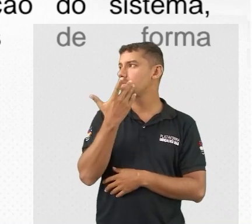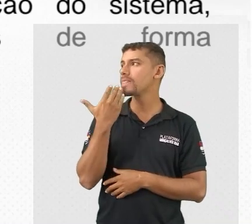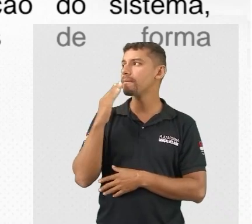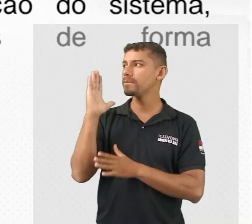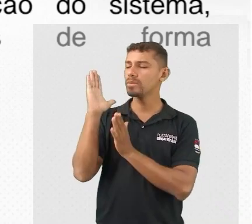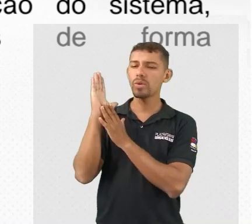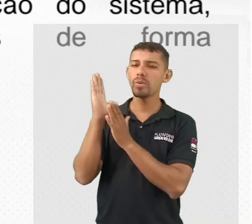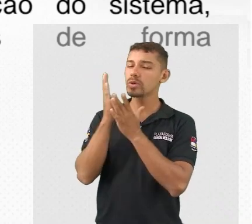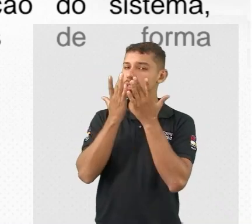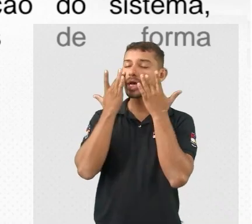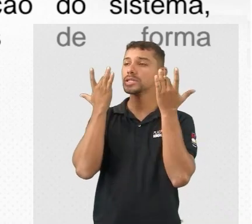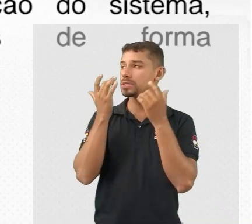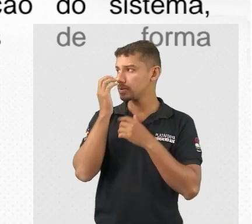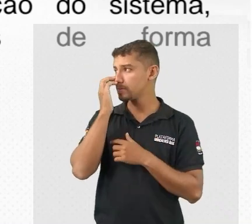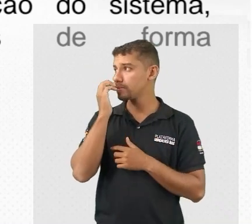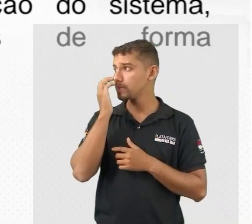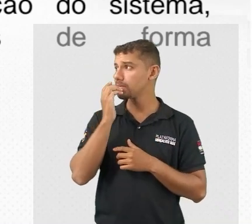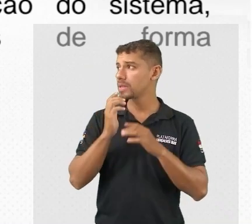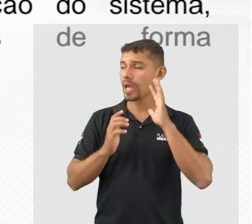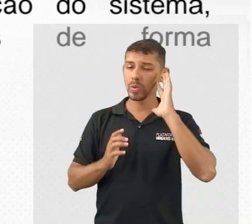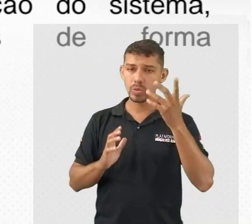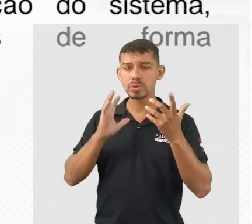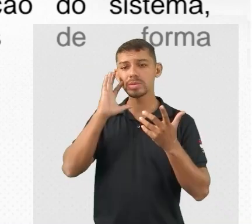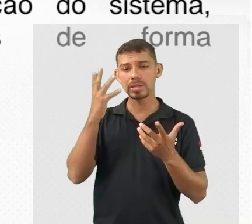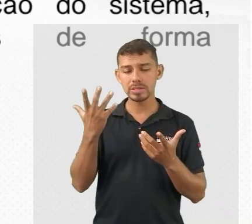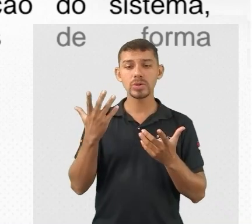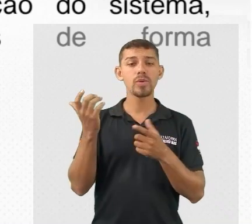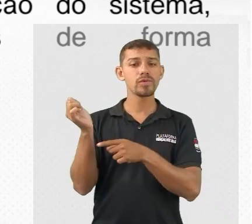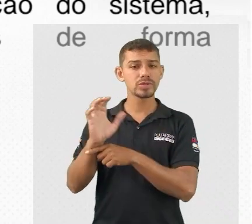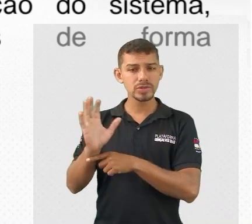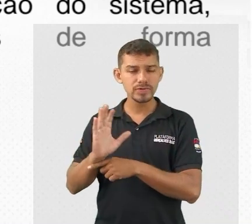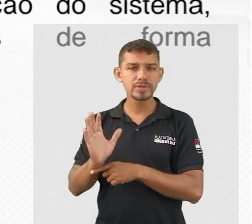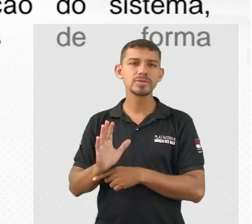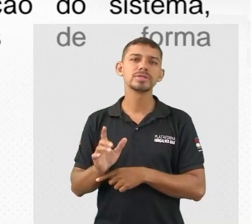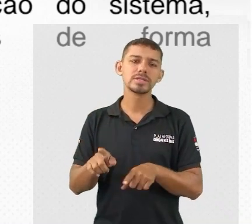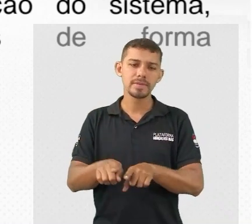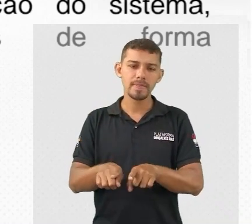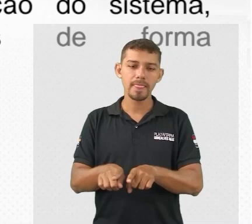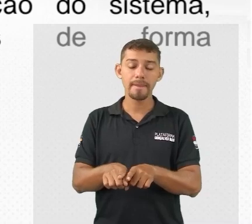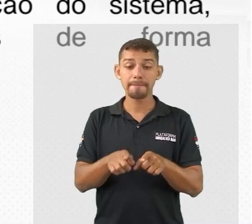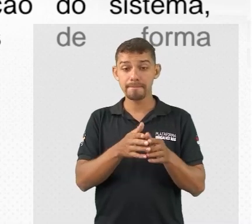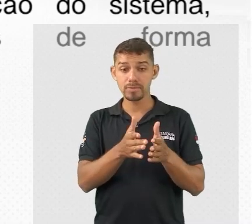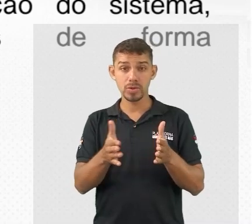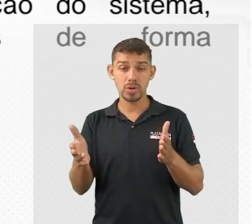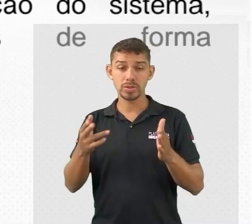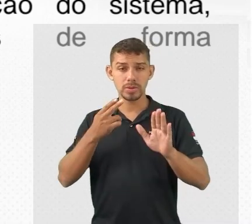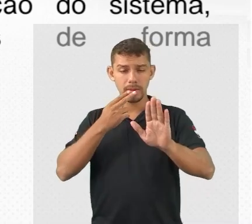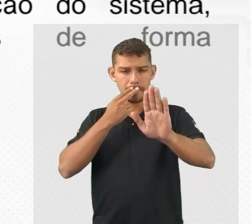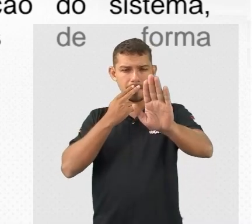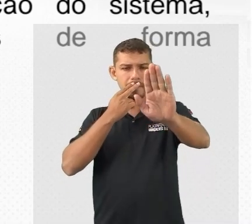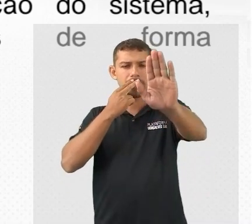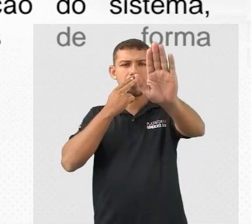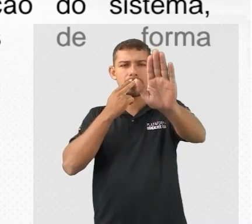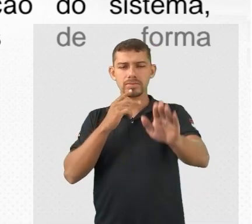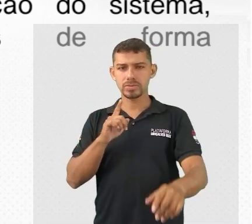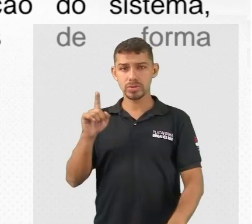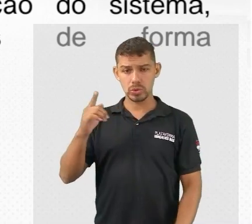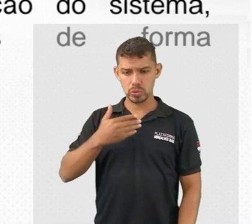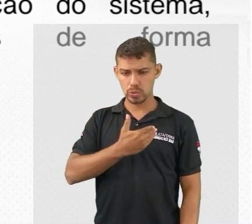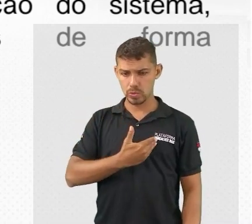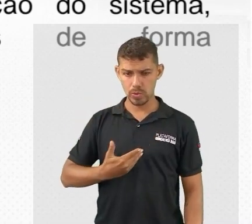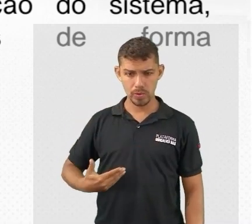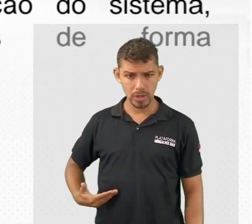proposta artística. O mesmo acontece, por exemplo, com os filmes, né? Vejam, durante o nazismo, o governo de